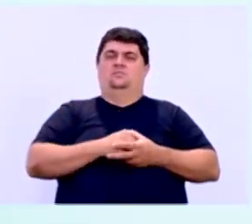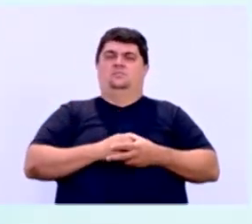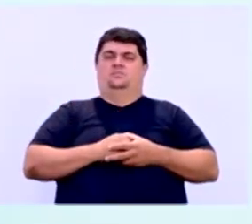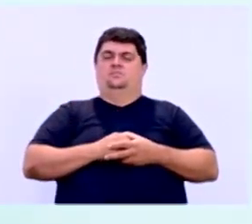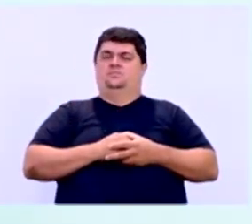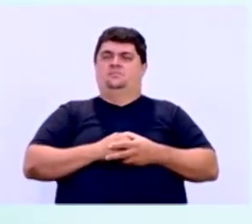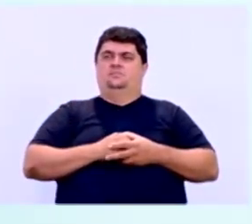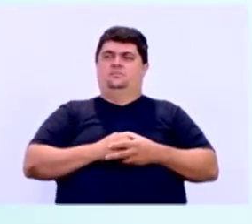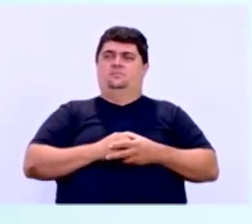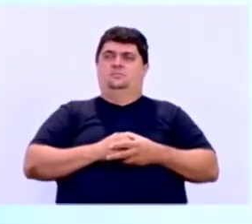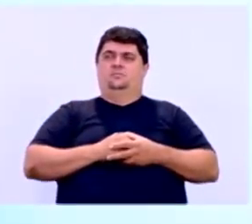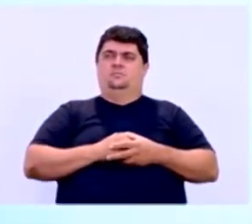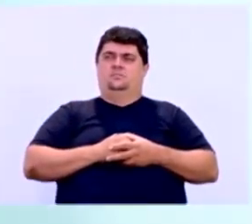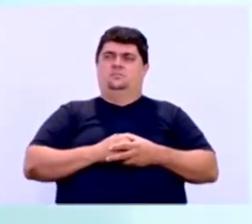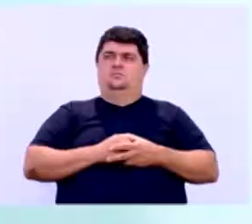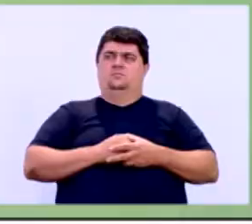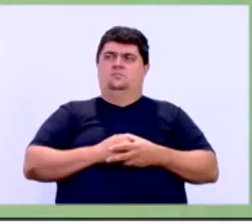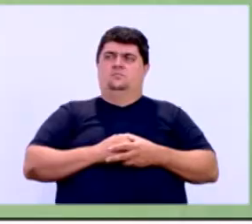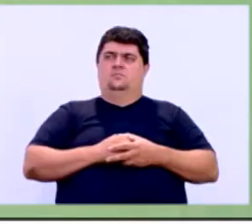Cuidado.